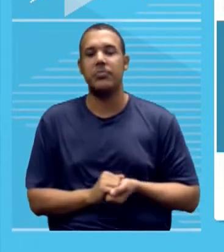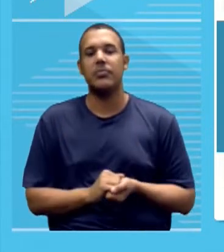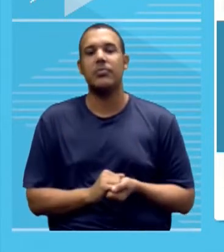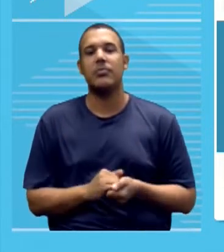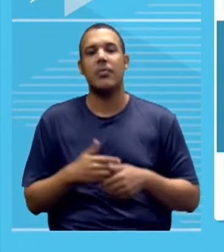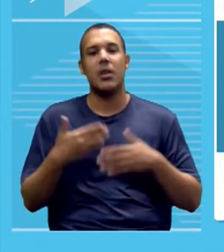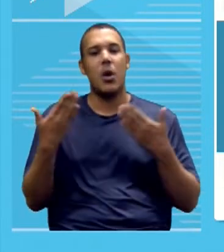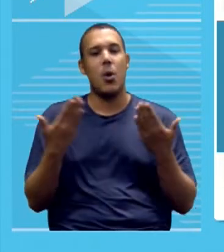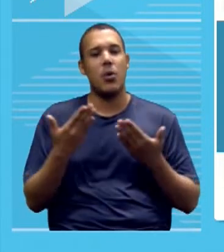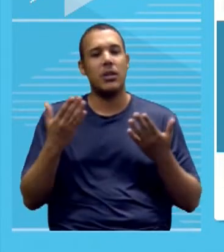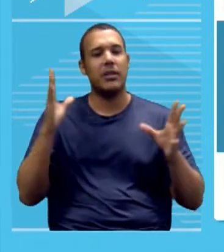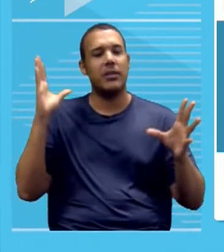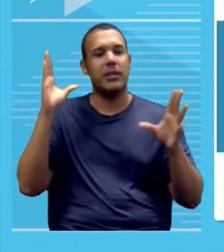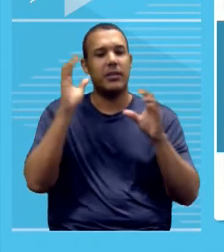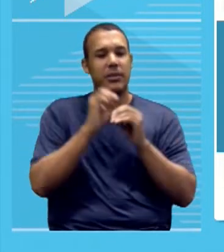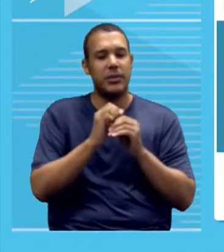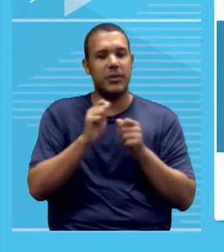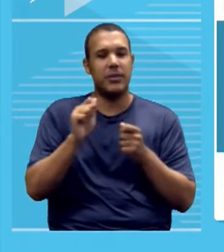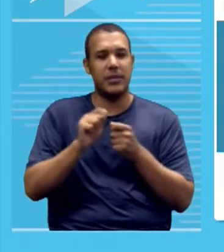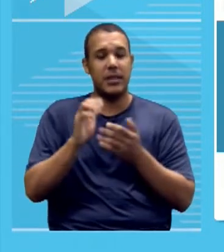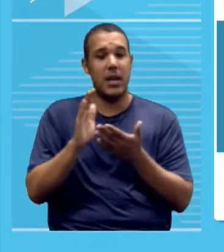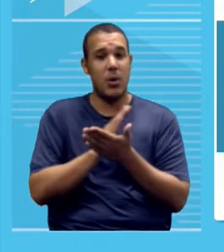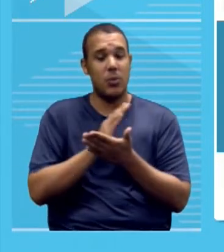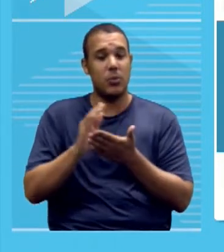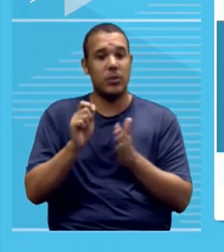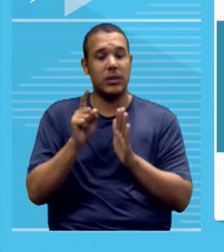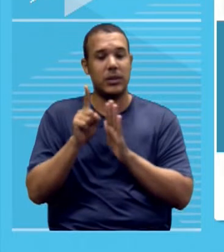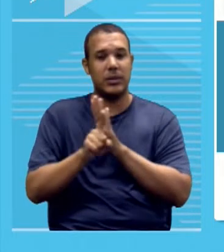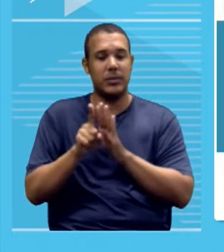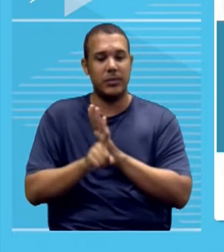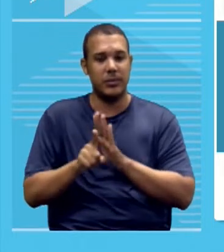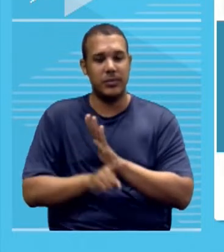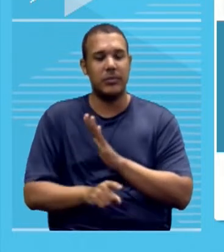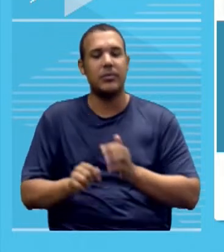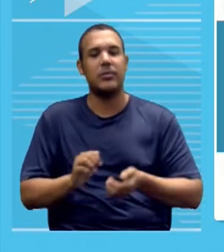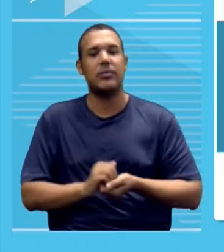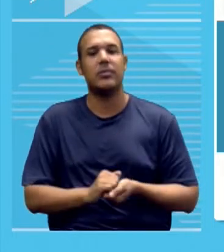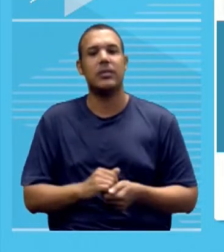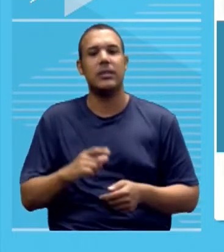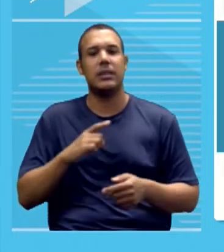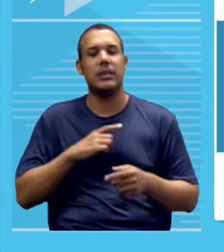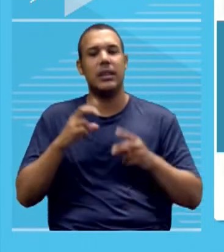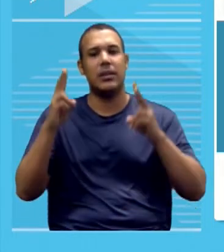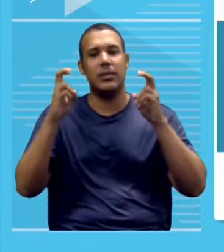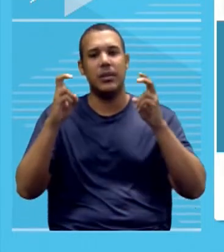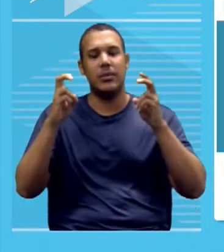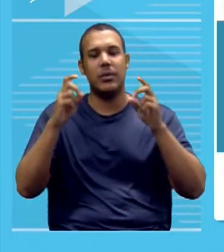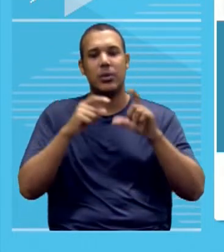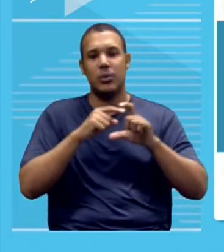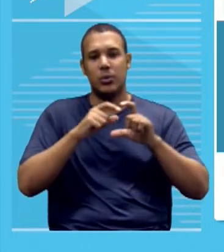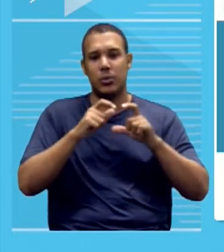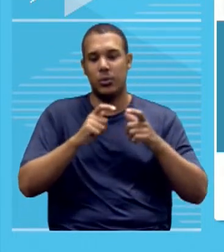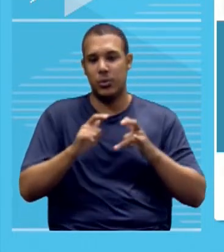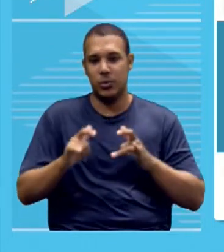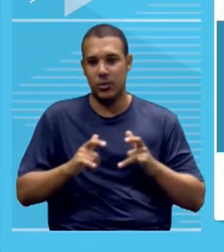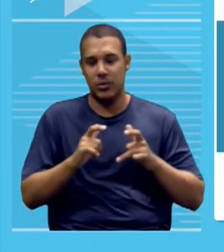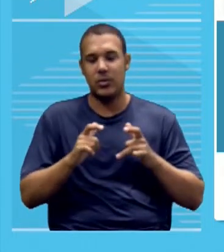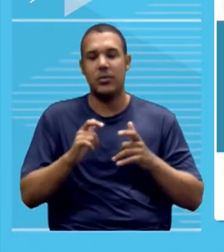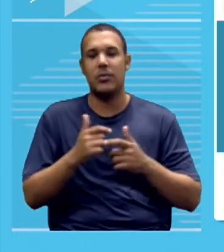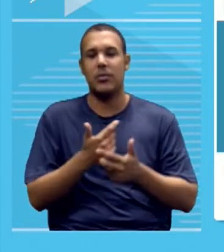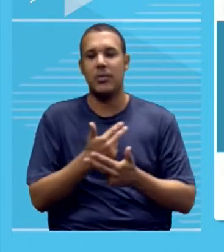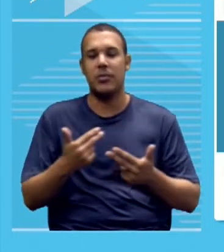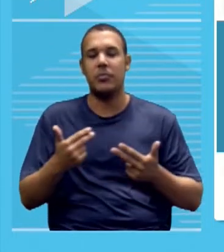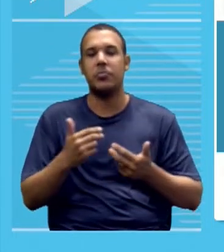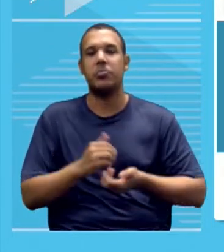dar uma revisada neles, fazer algumas questõezinhas que mexem em um circuito completo, não apenas em um circuito único,